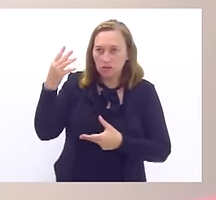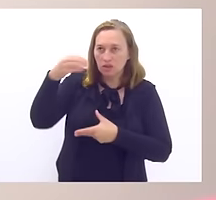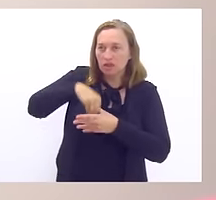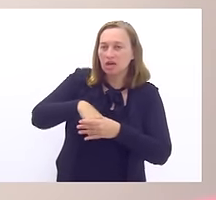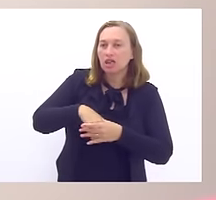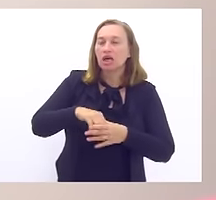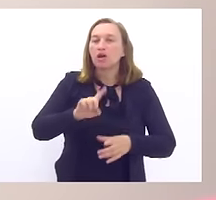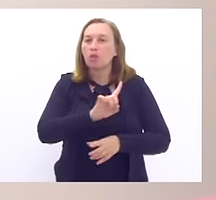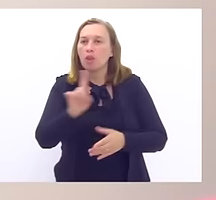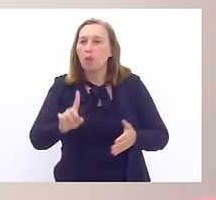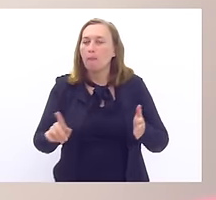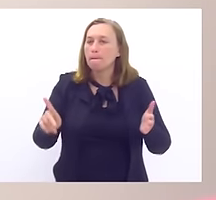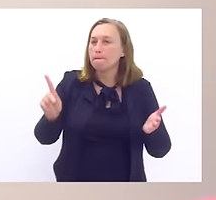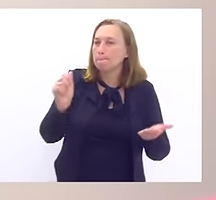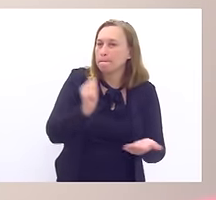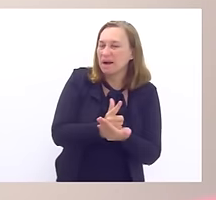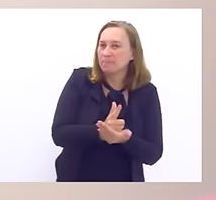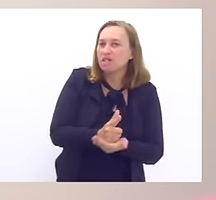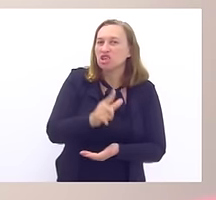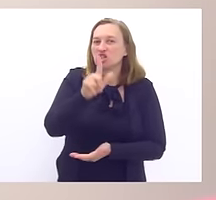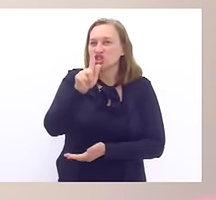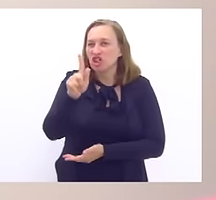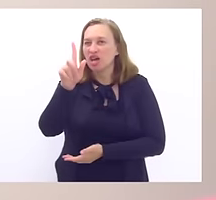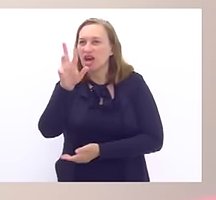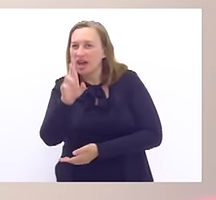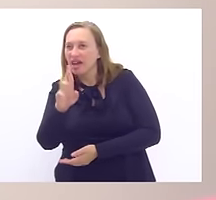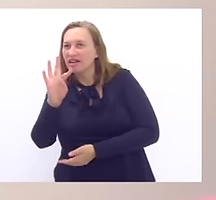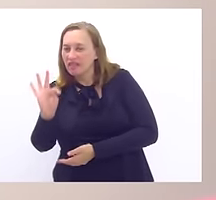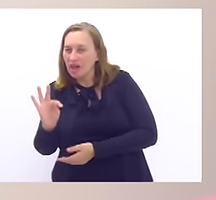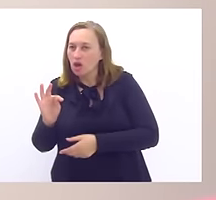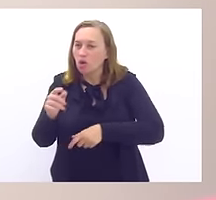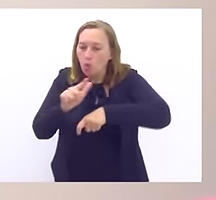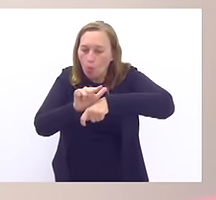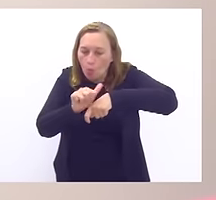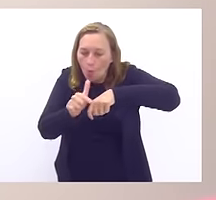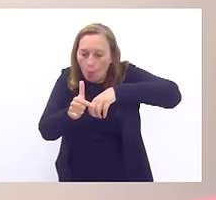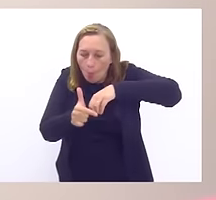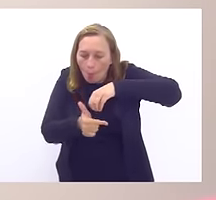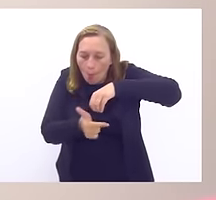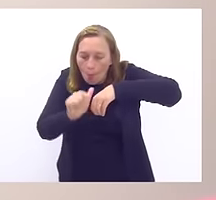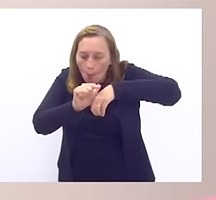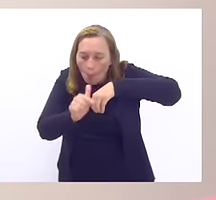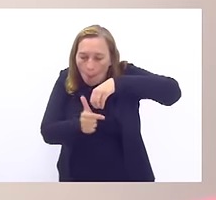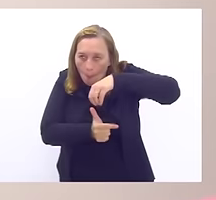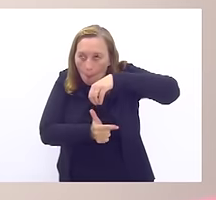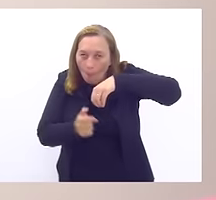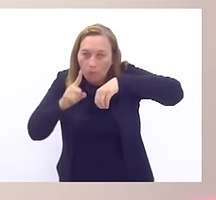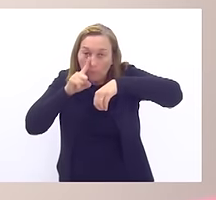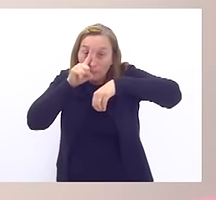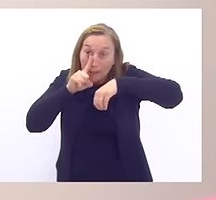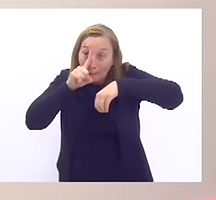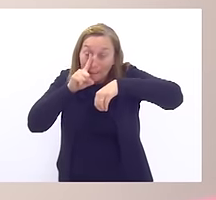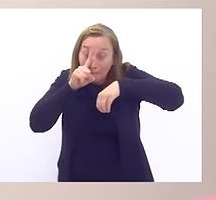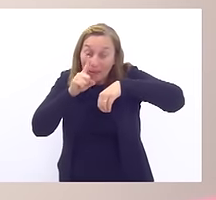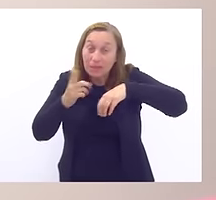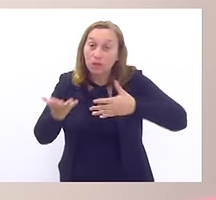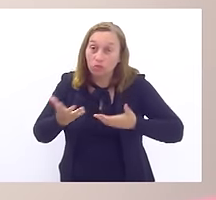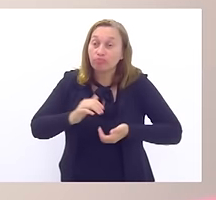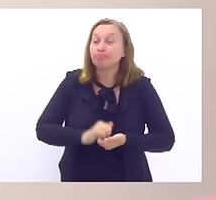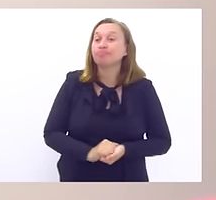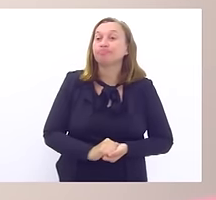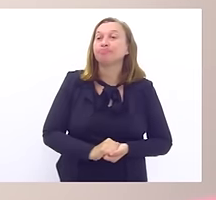grt pneu que esteja levando risco digamos assim a terceiros